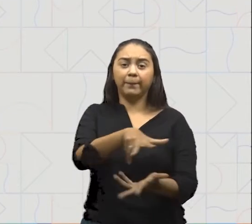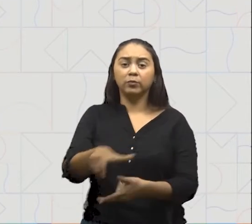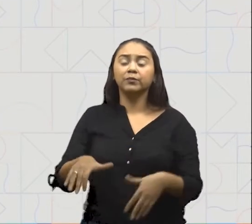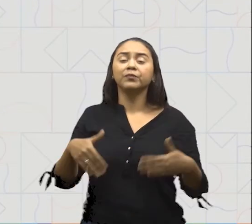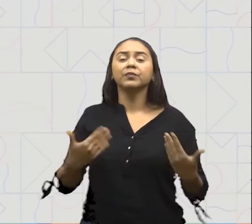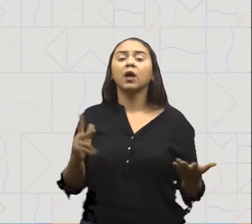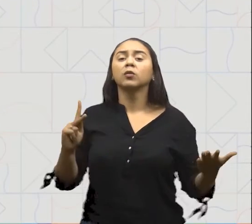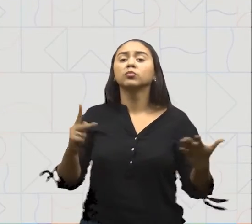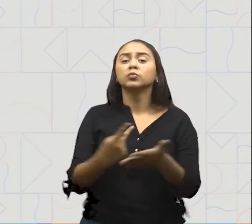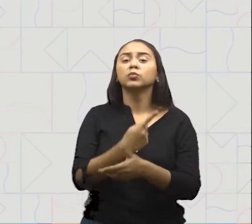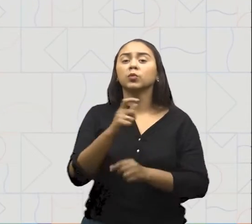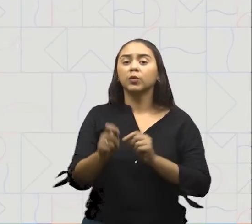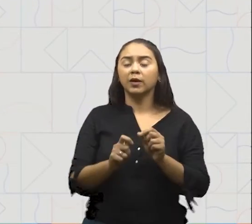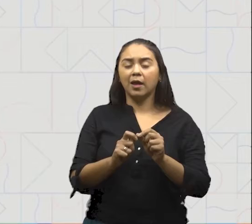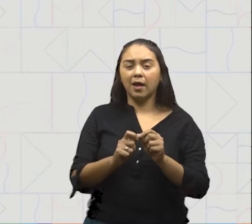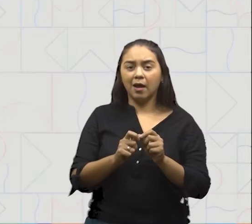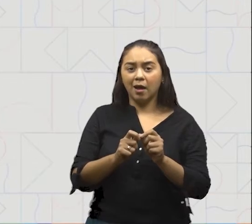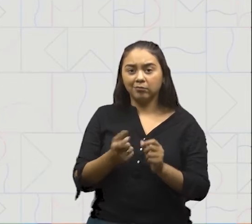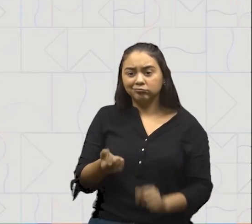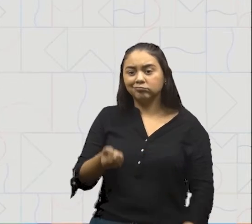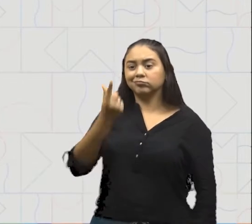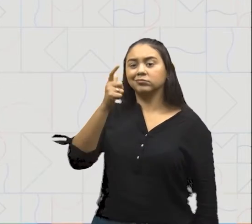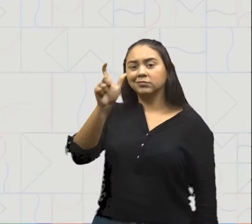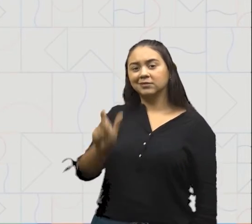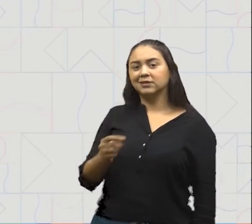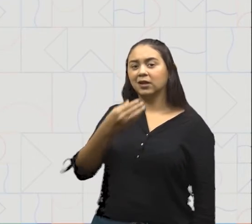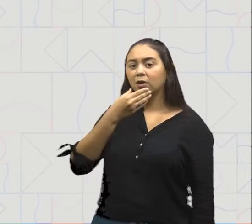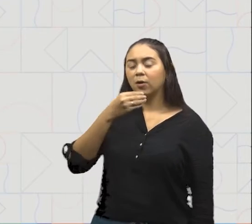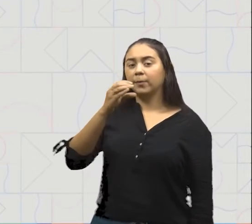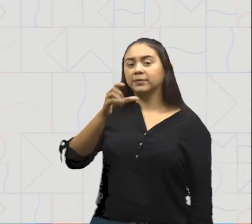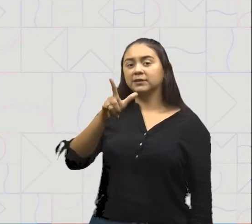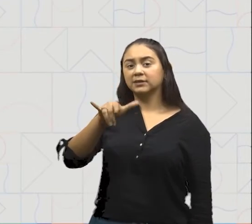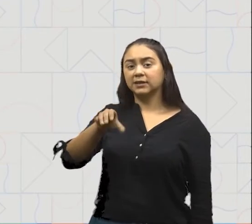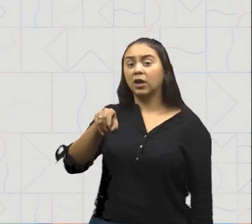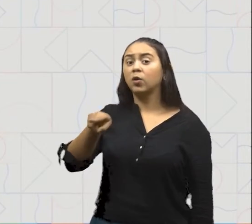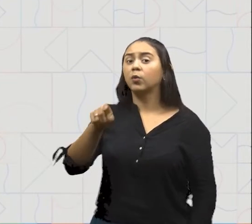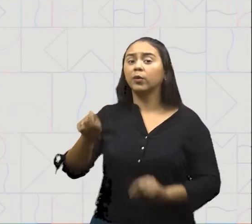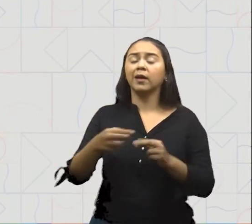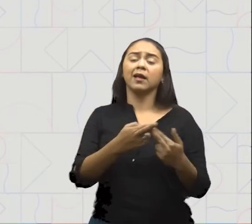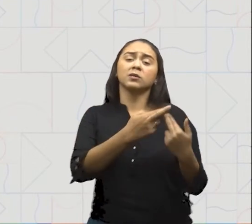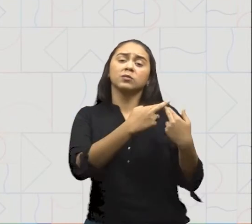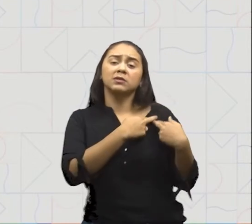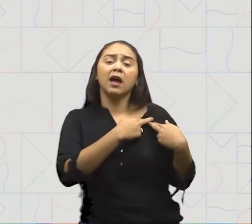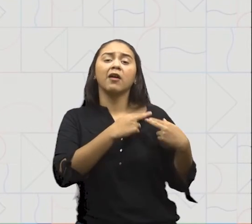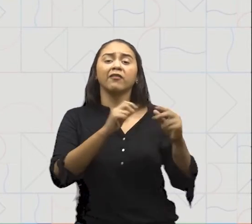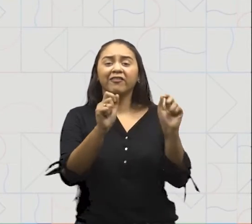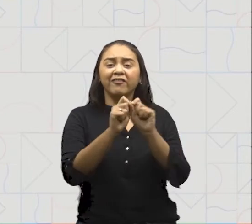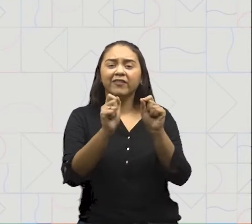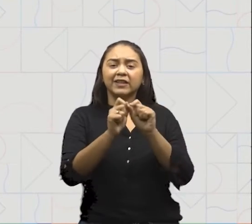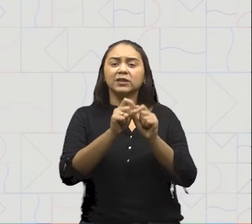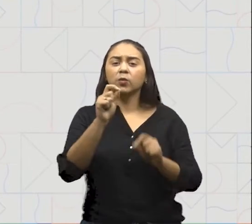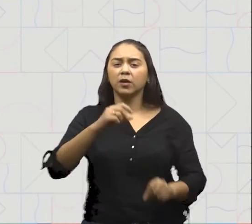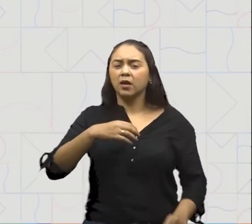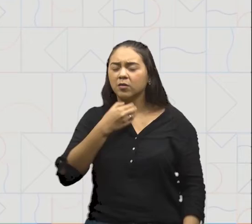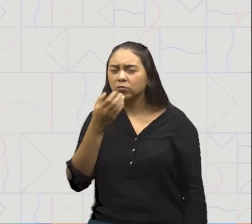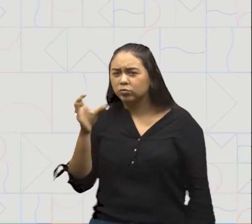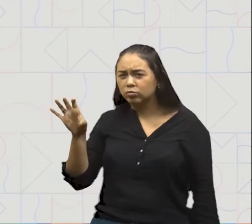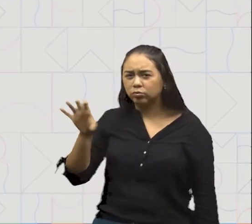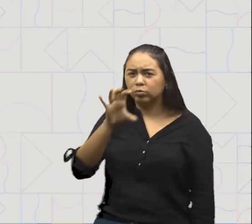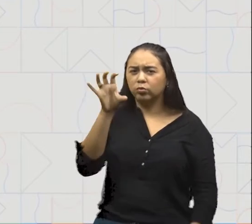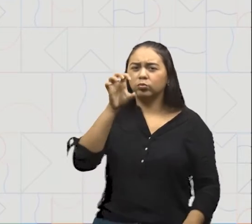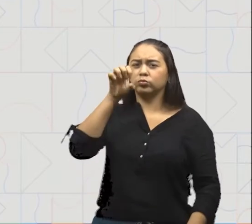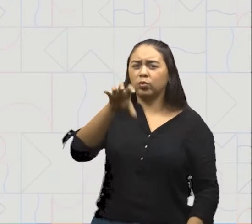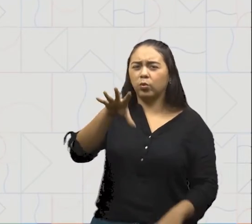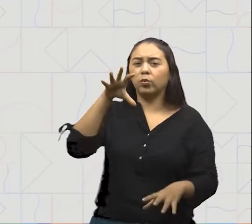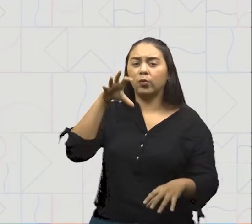surgia então um artista inesperado, Célio. Ele ficou responsável por confeccionar um dragão chinês